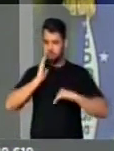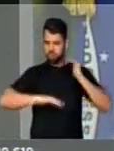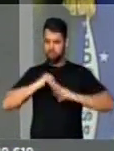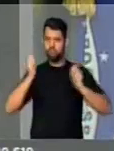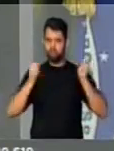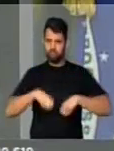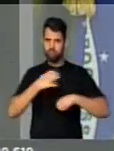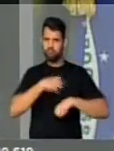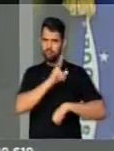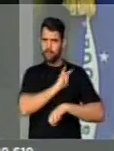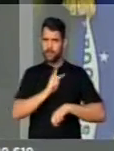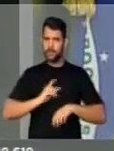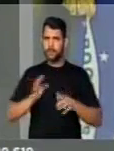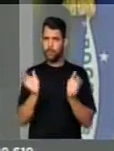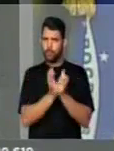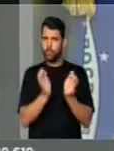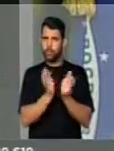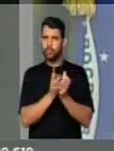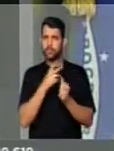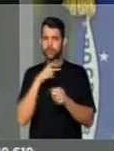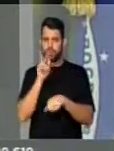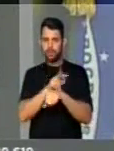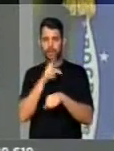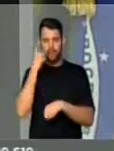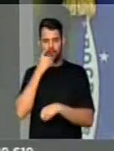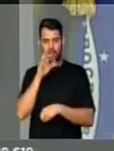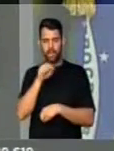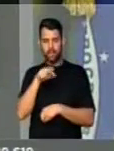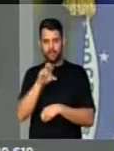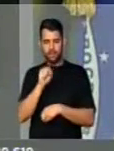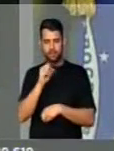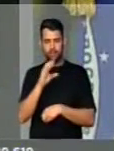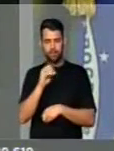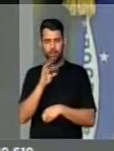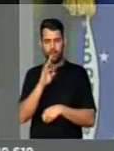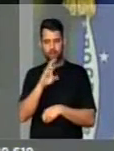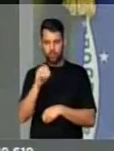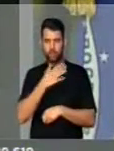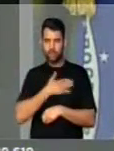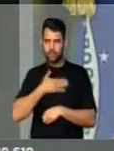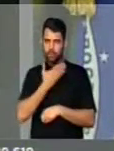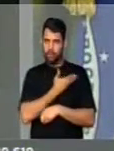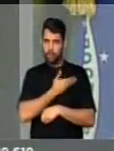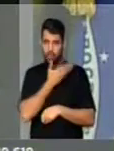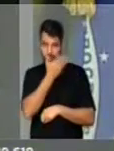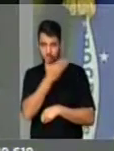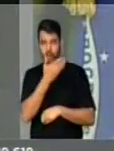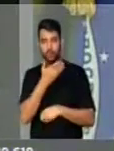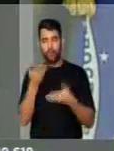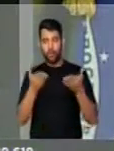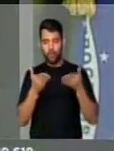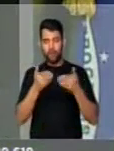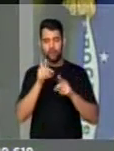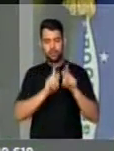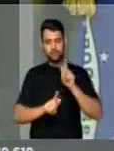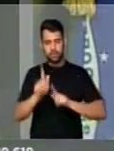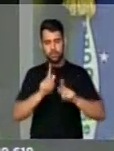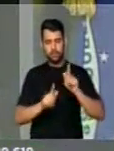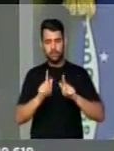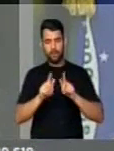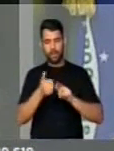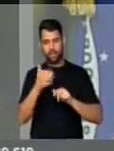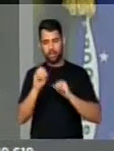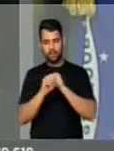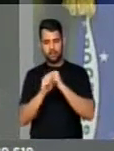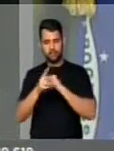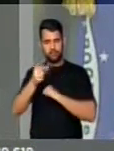competência, presidiu a Frente Parlamentar, deputado Assis do Couto, nosso colega, cuja gestão, há 10